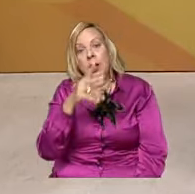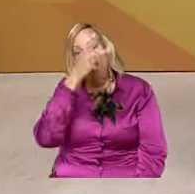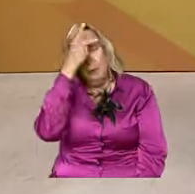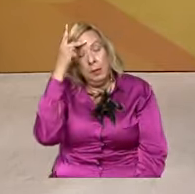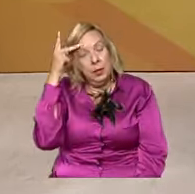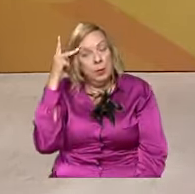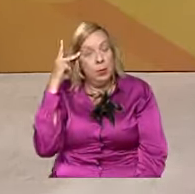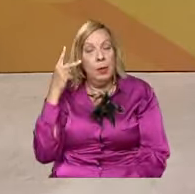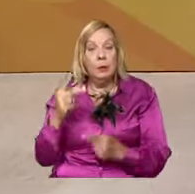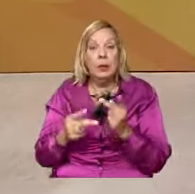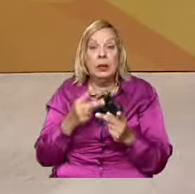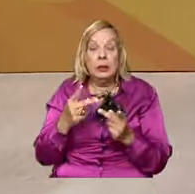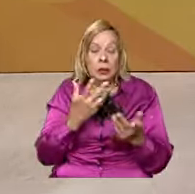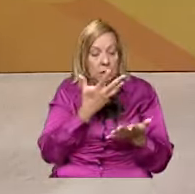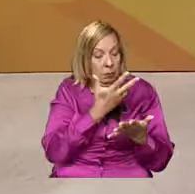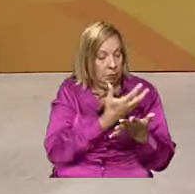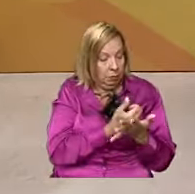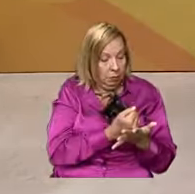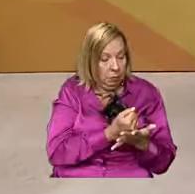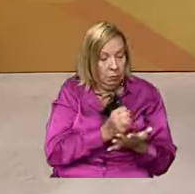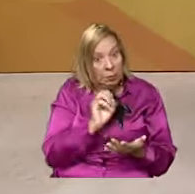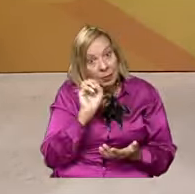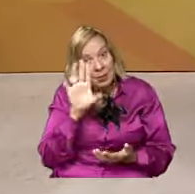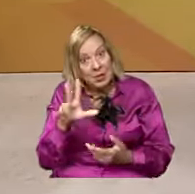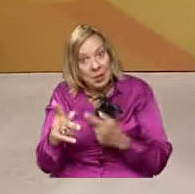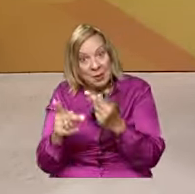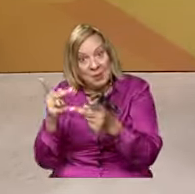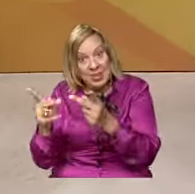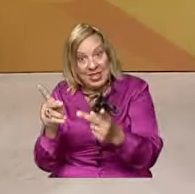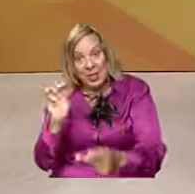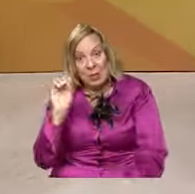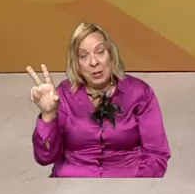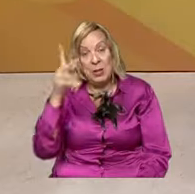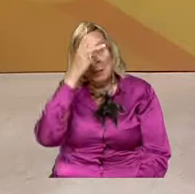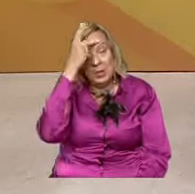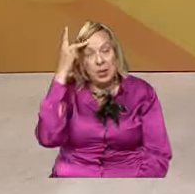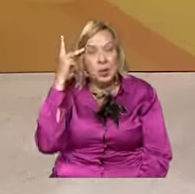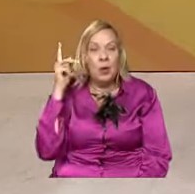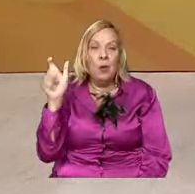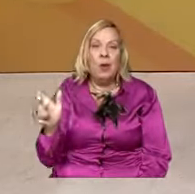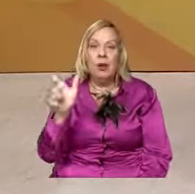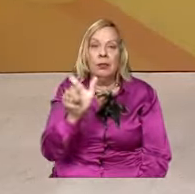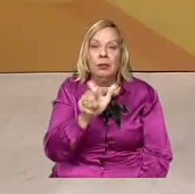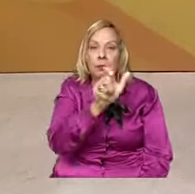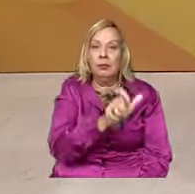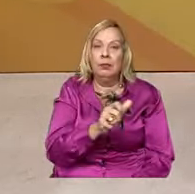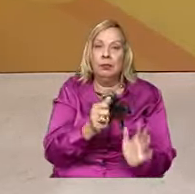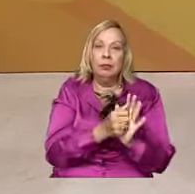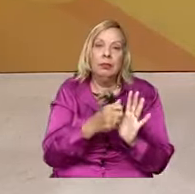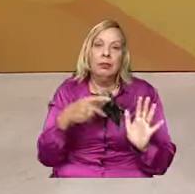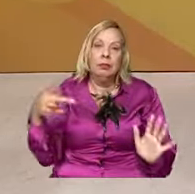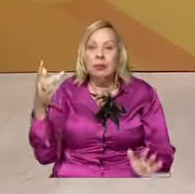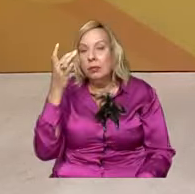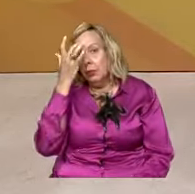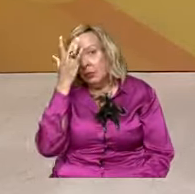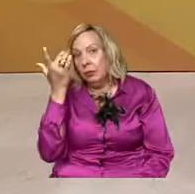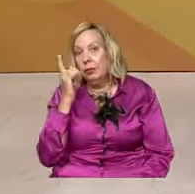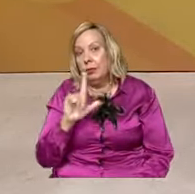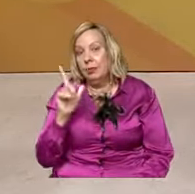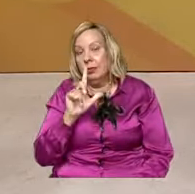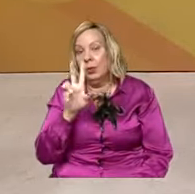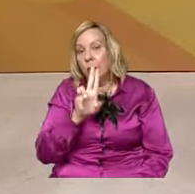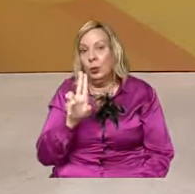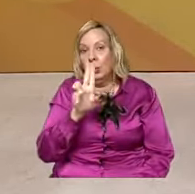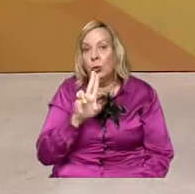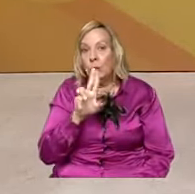Uma boa, né? Você vai, olha, um presente pra você. Aí você já manda, né? E aí super é bacana. Aplicativo Caju Cap, facinho de utilizar